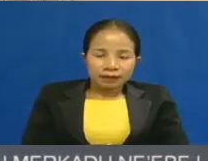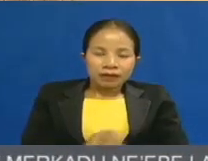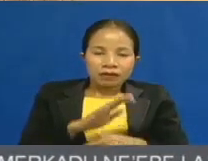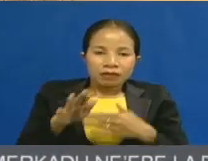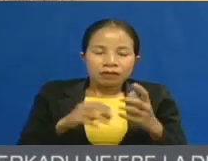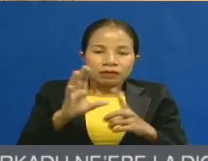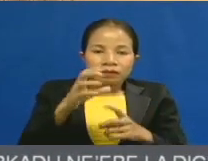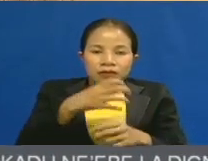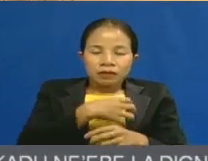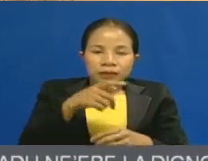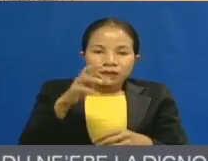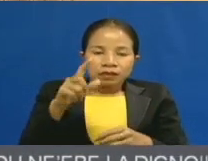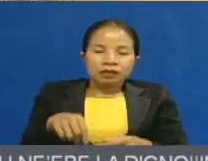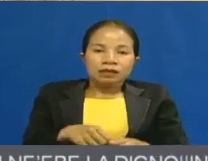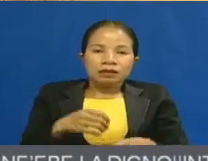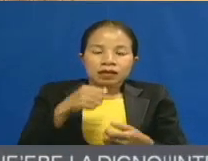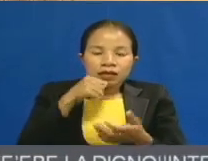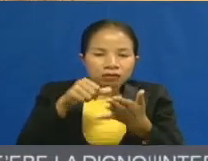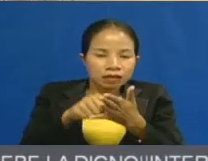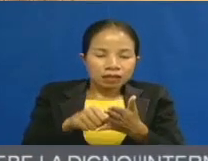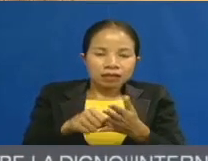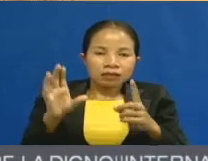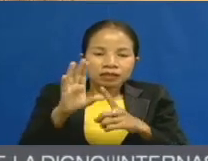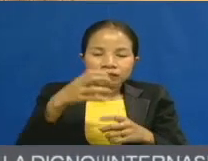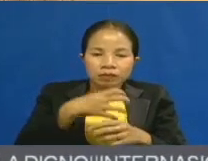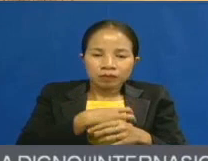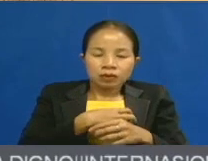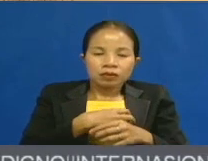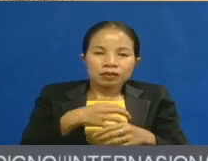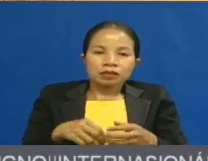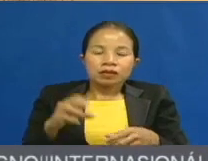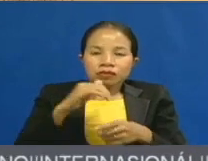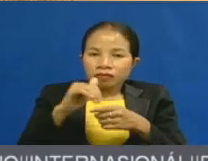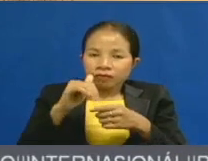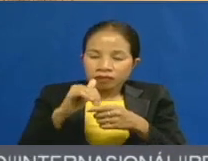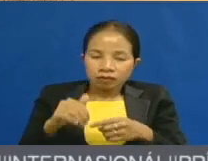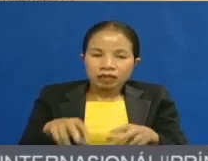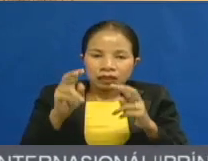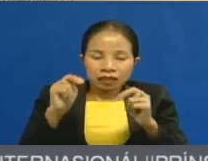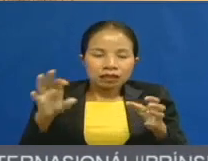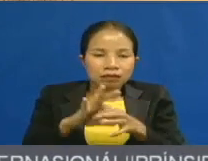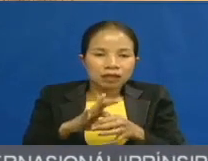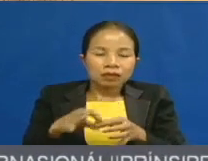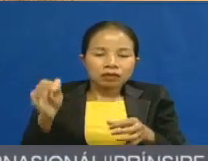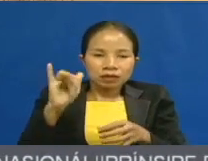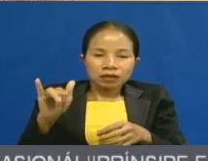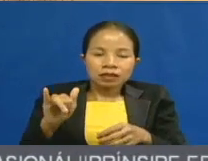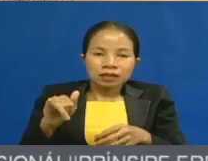Maluxira Comando Israel Penitele atuou na despaço ida ba comando pessoal na formação onde obriga membros ir